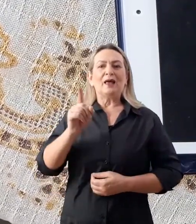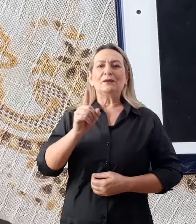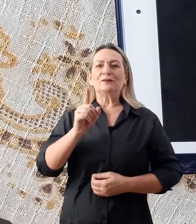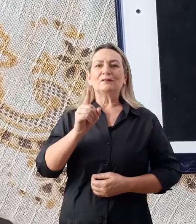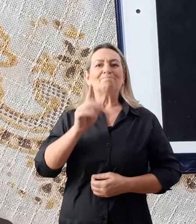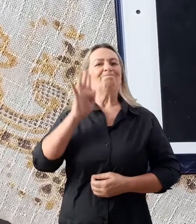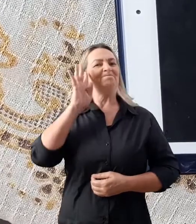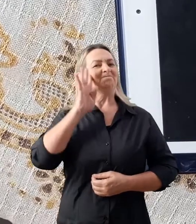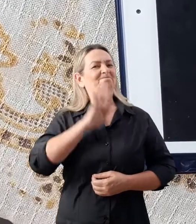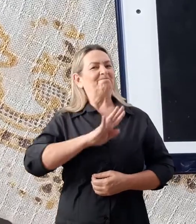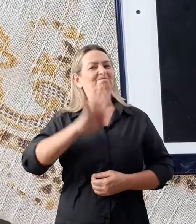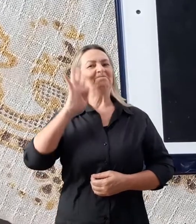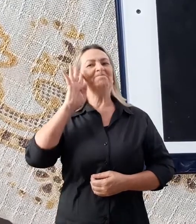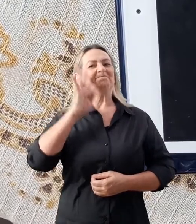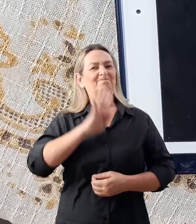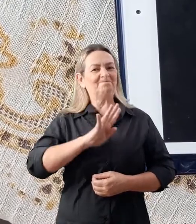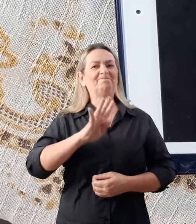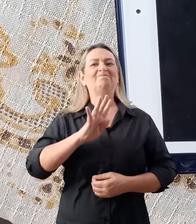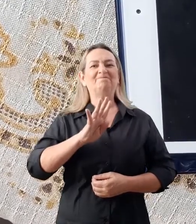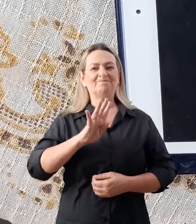Essa aqui eu achei muito legal, porque